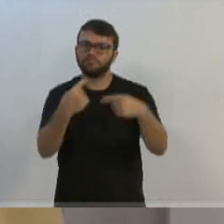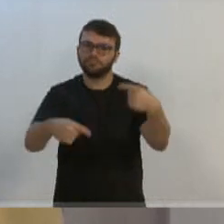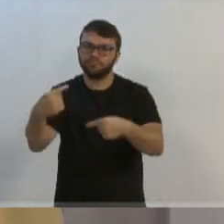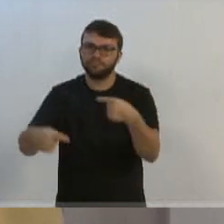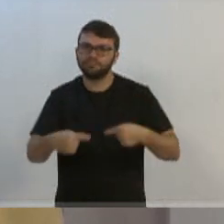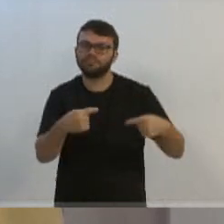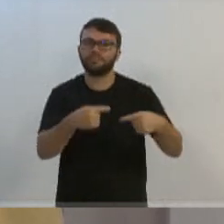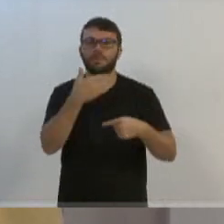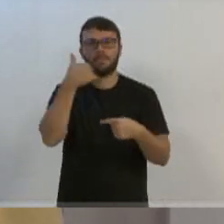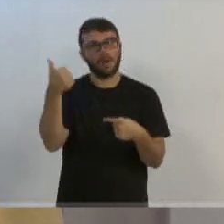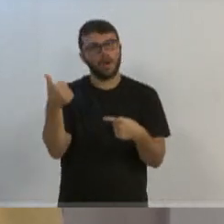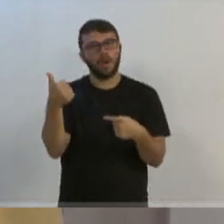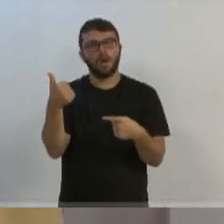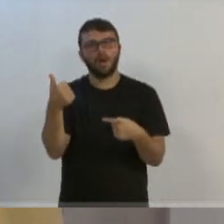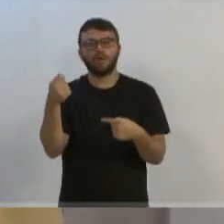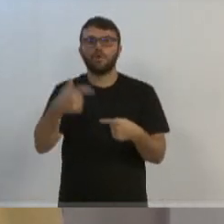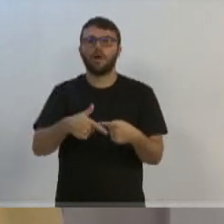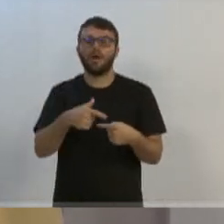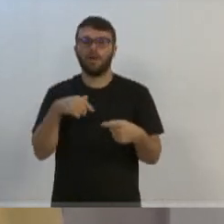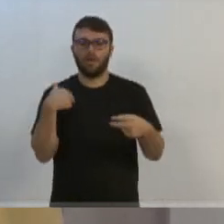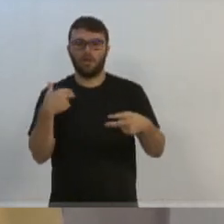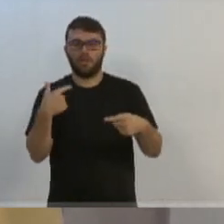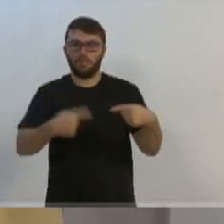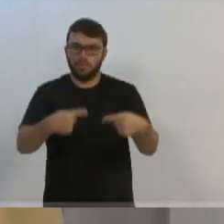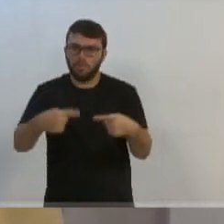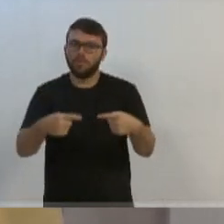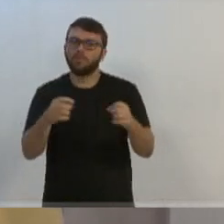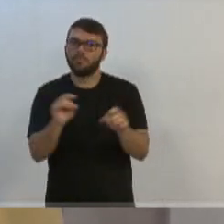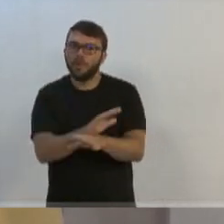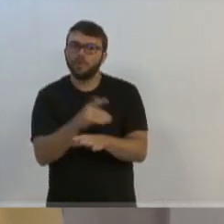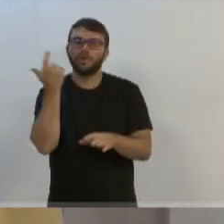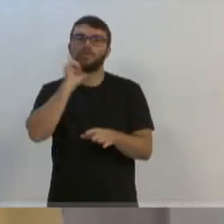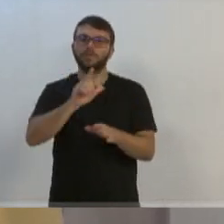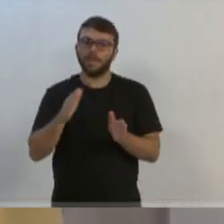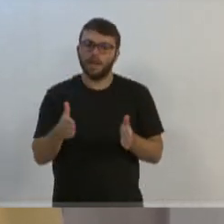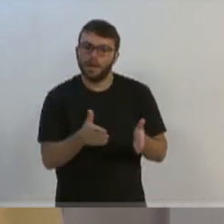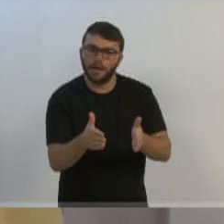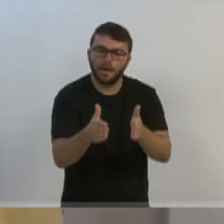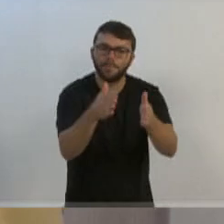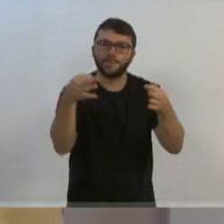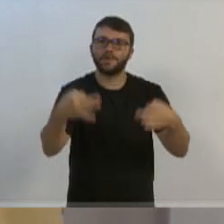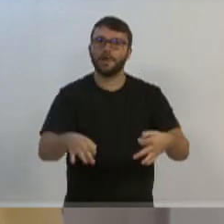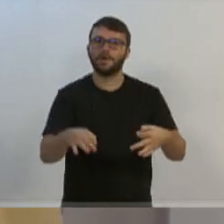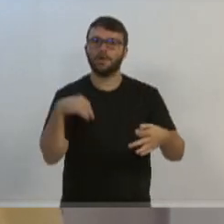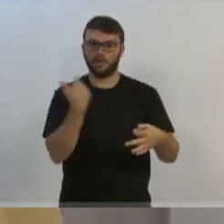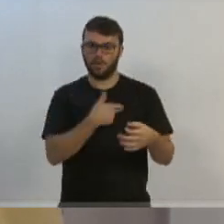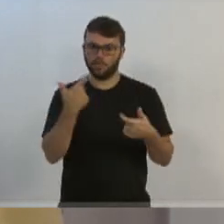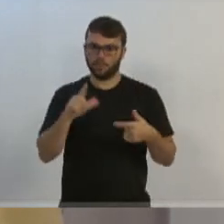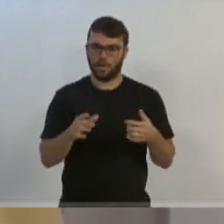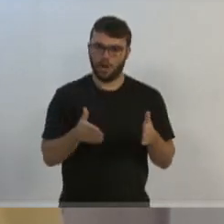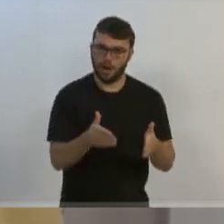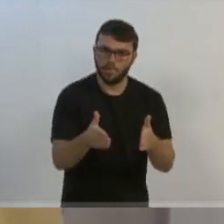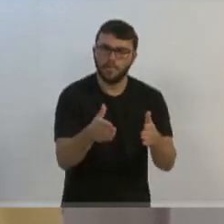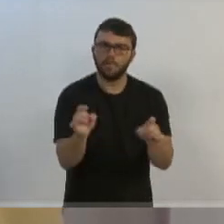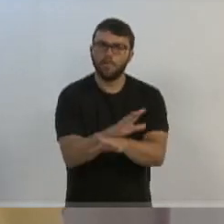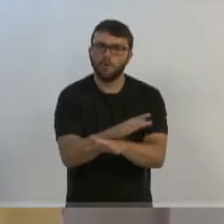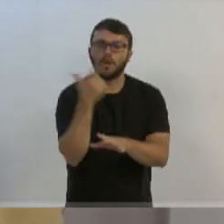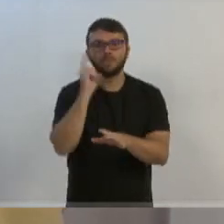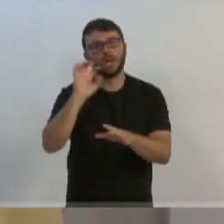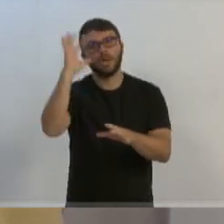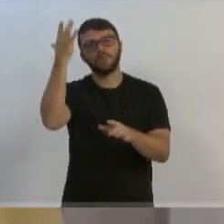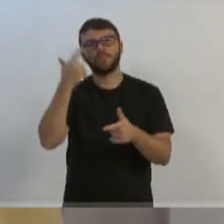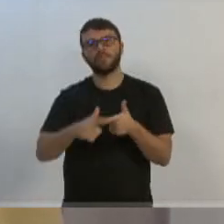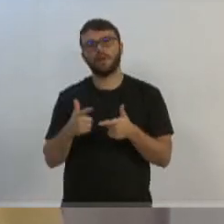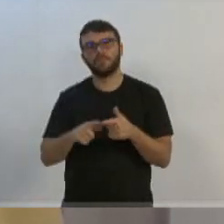vereador Almir Vieira, tenho certeza que quando a gente senta e conversa, a gente chega num rumo, e a partir da hora que a gente chega nesse rumo, a gente resolve os problemas.